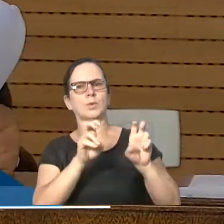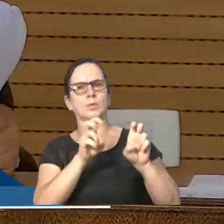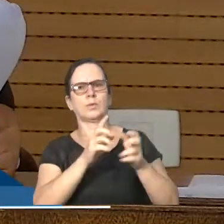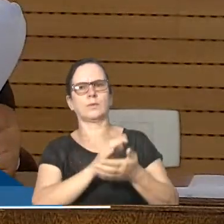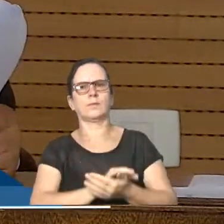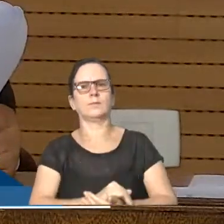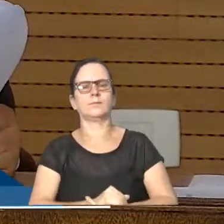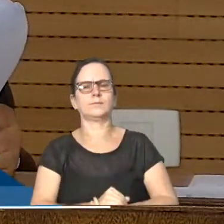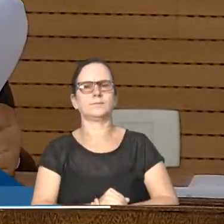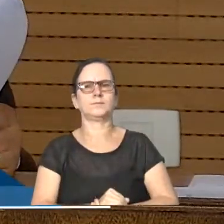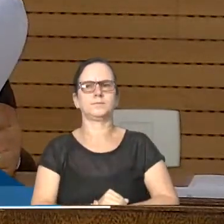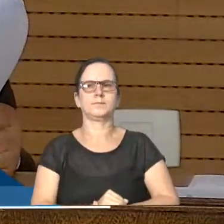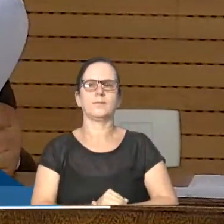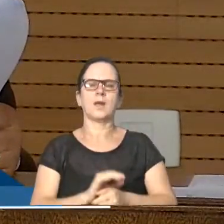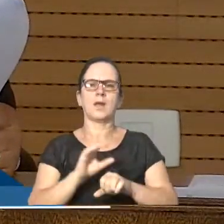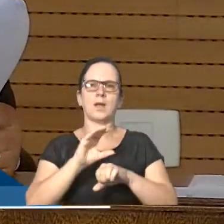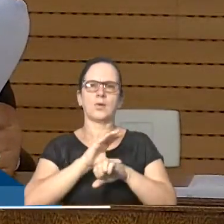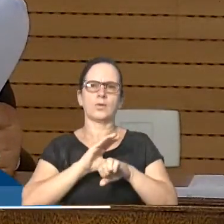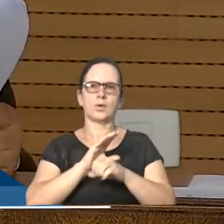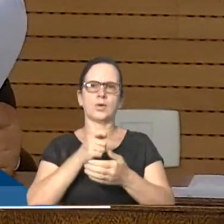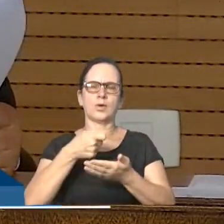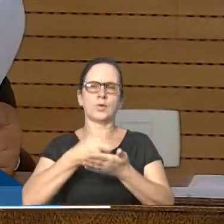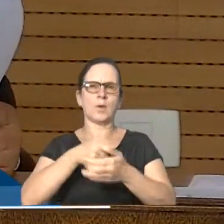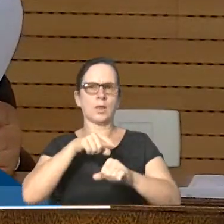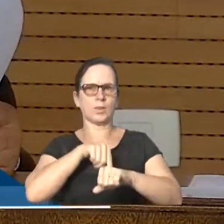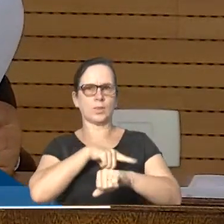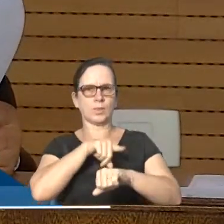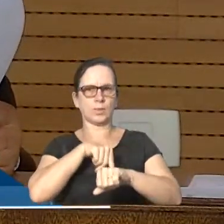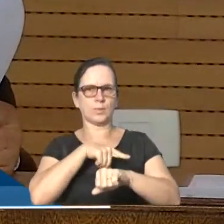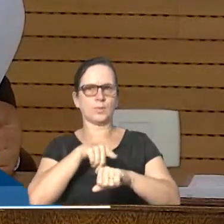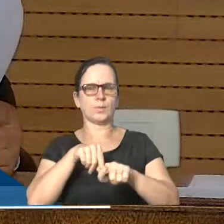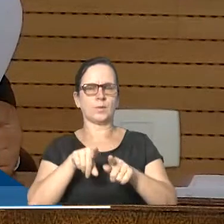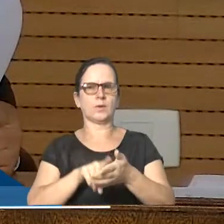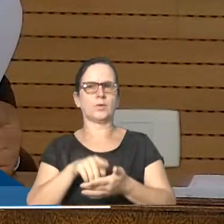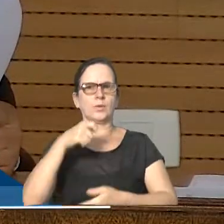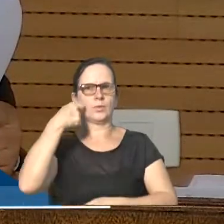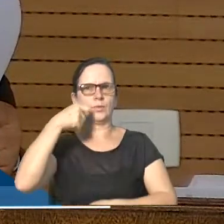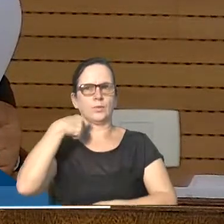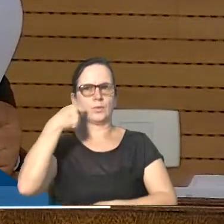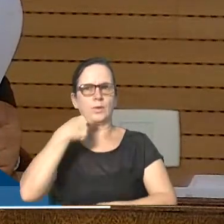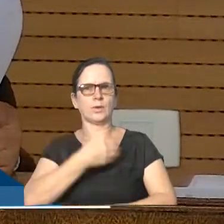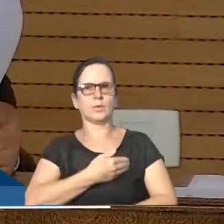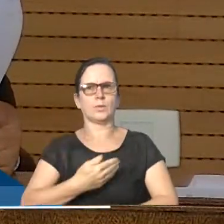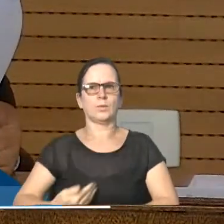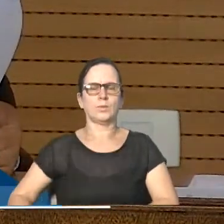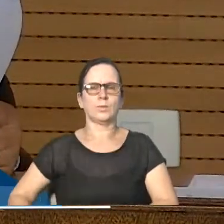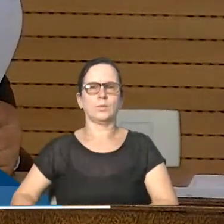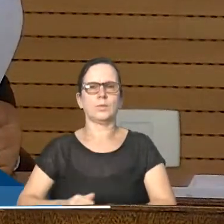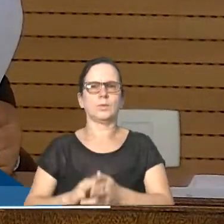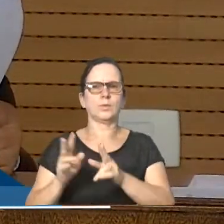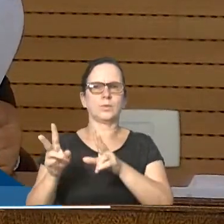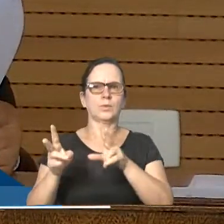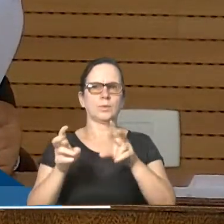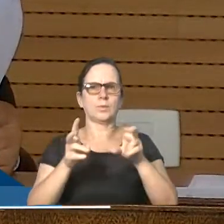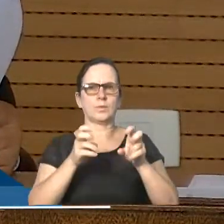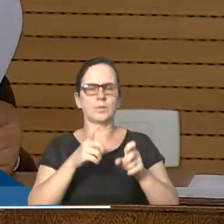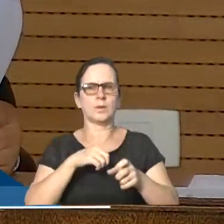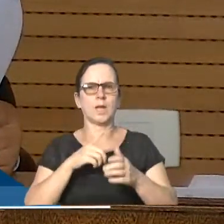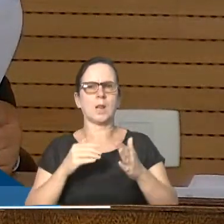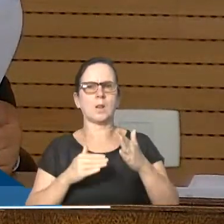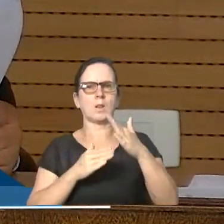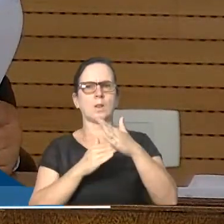É constitucional o pagamento de honorários e sucumbências aos advogados públicos, observando-se, porém, o